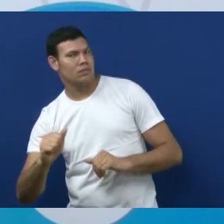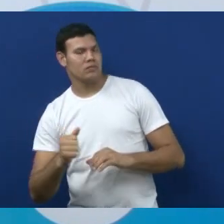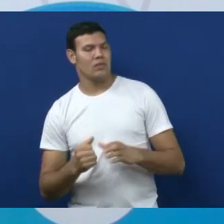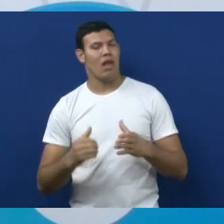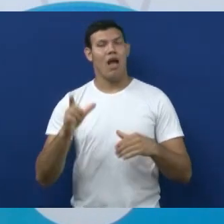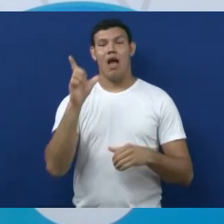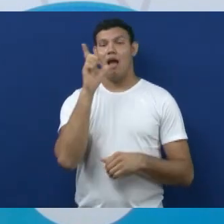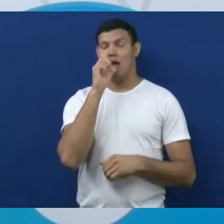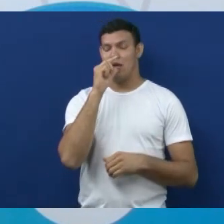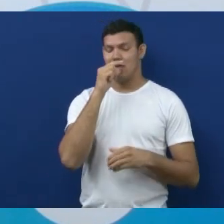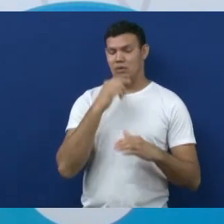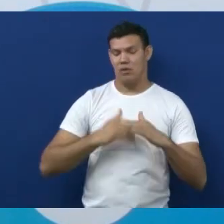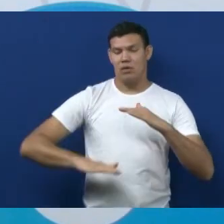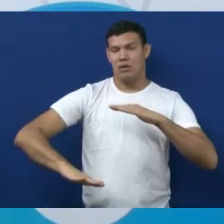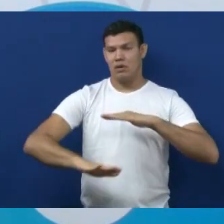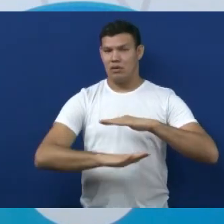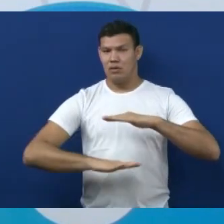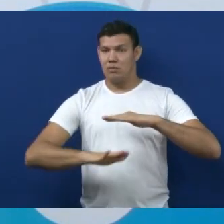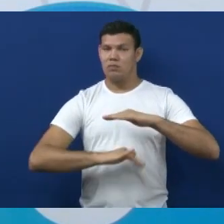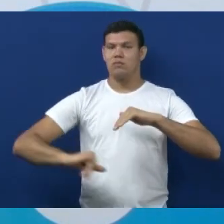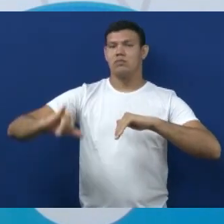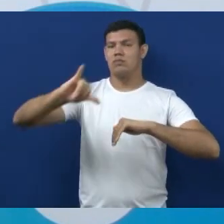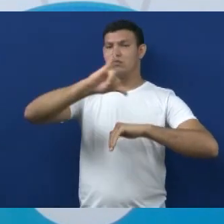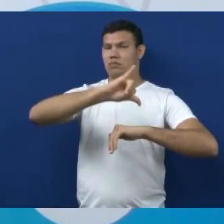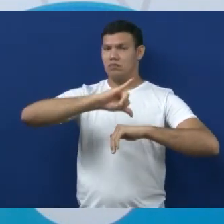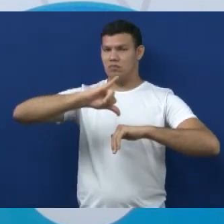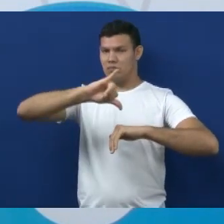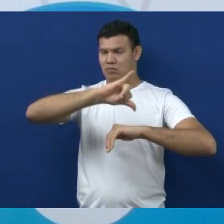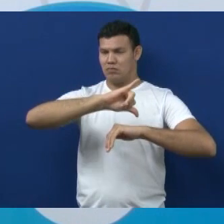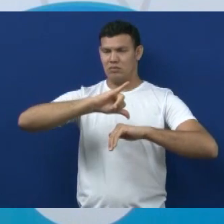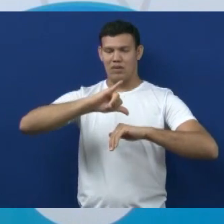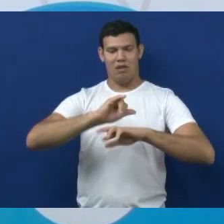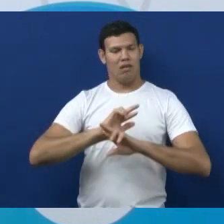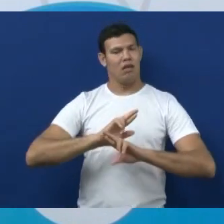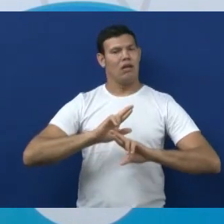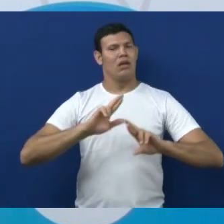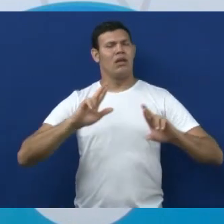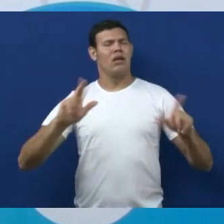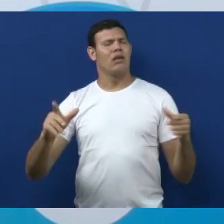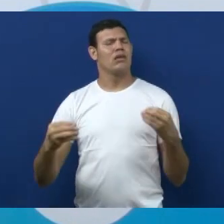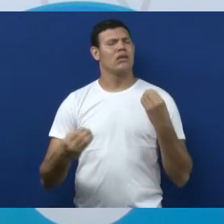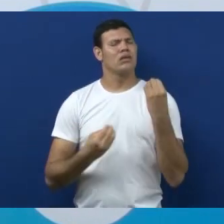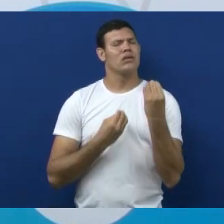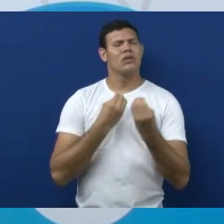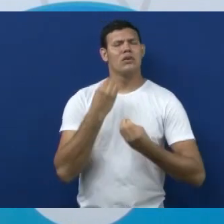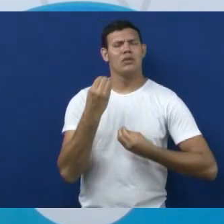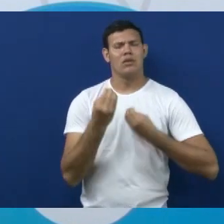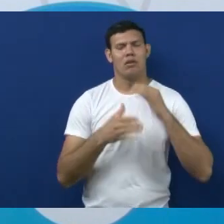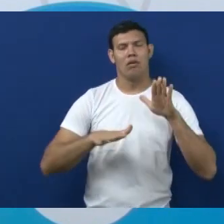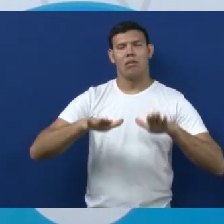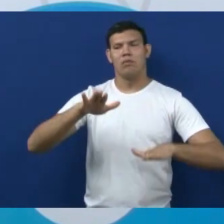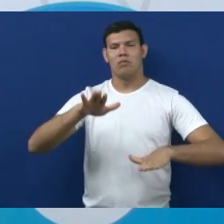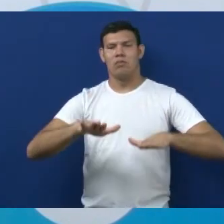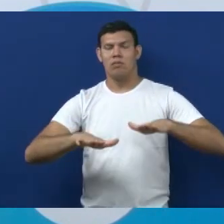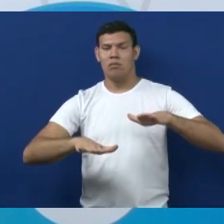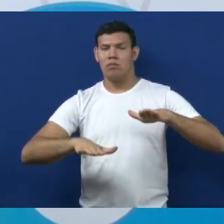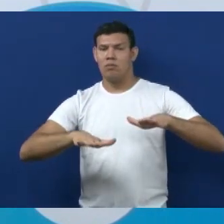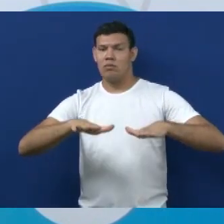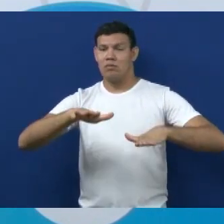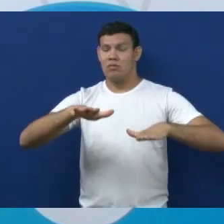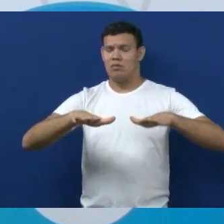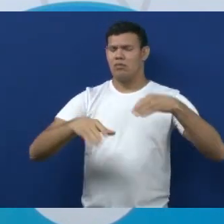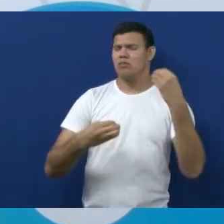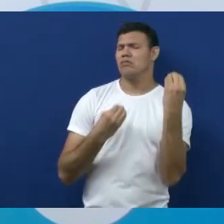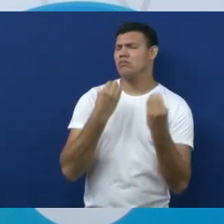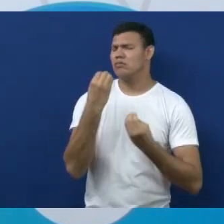se posicionar em cima, nós já percebemos uma diferença de propriedades da matéria. Qual? A densidade. A forma como